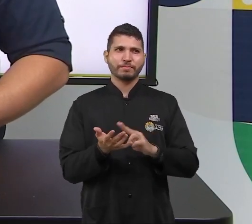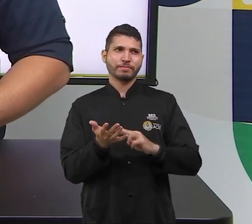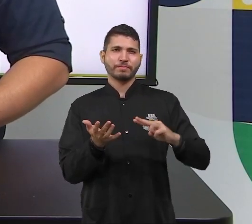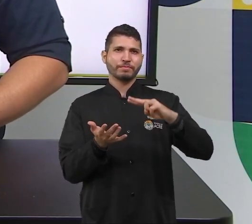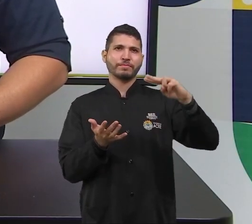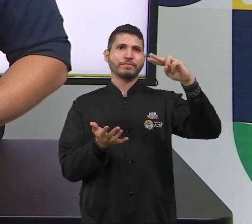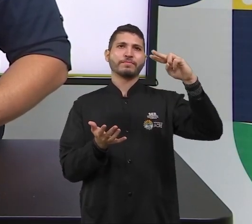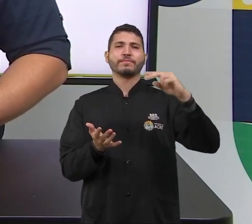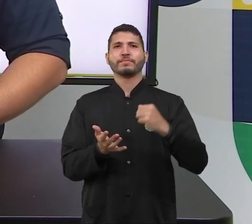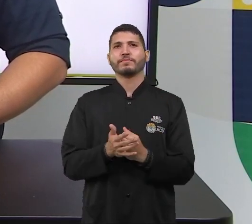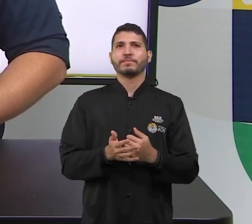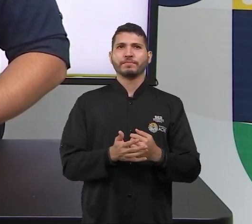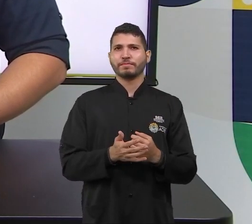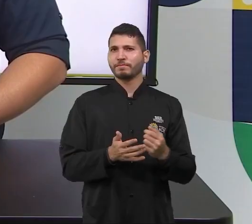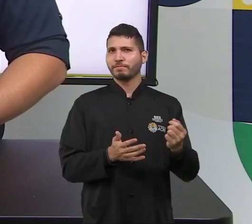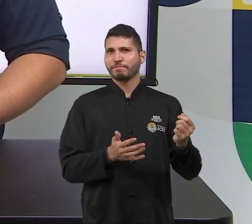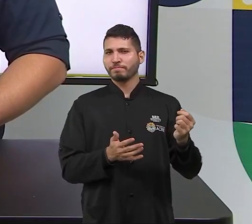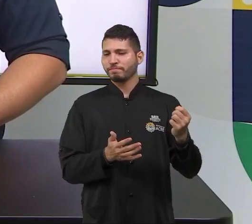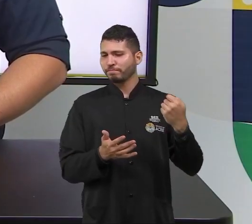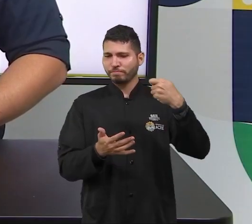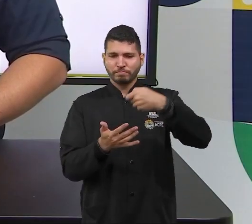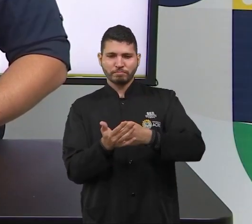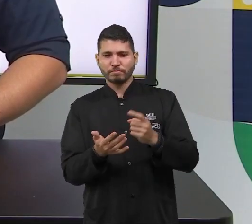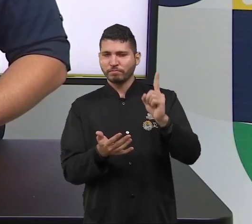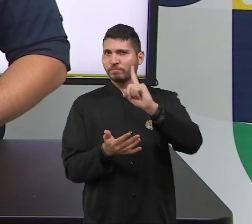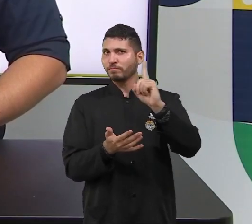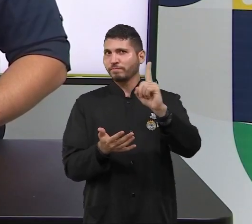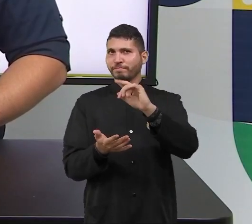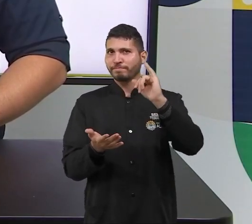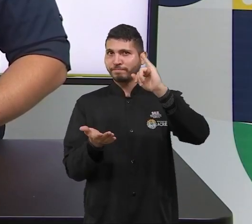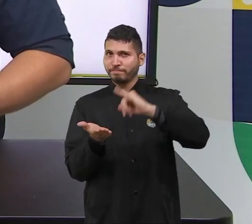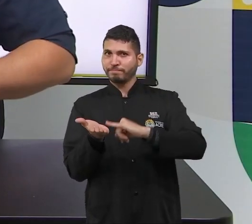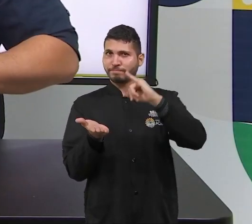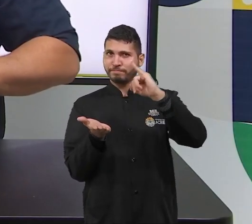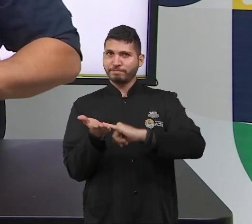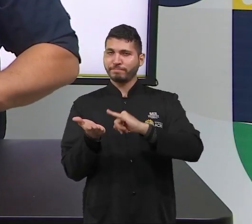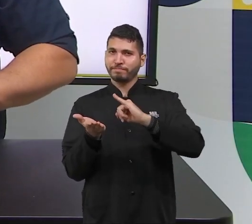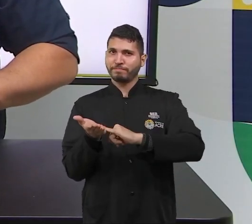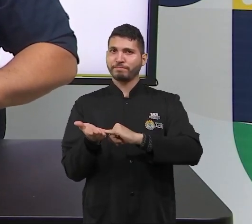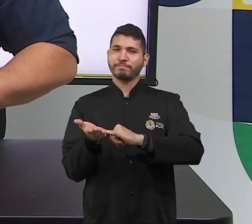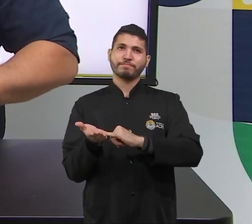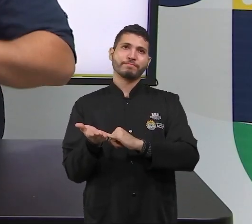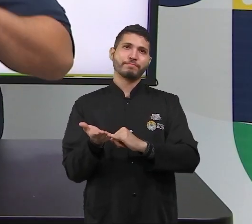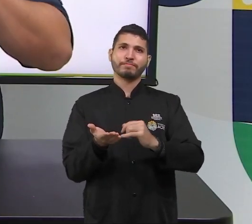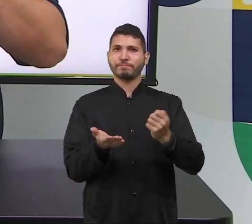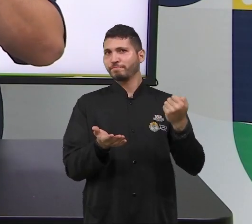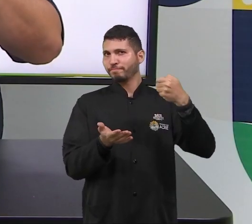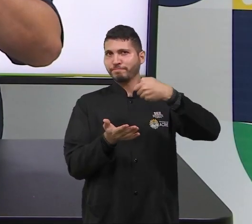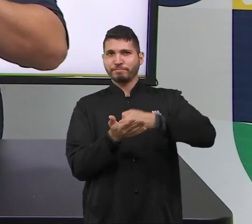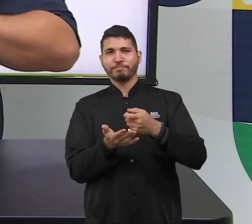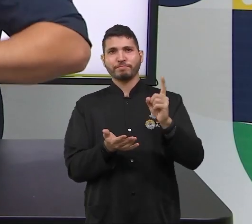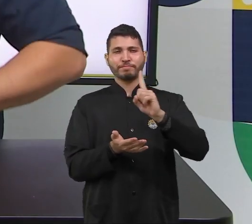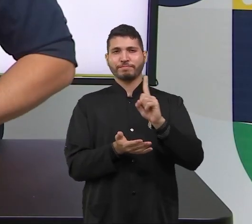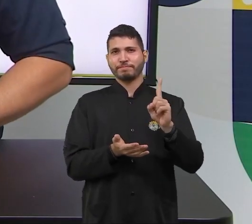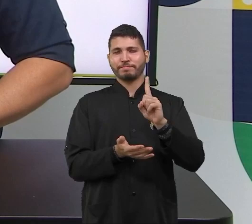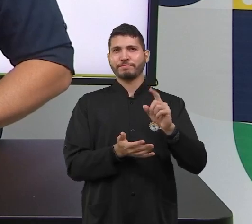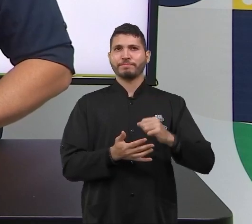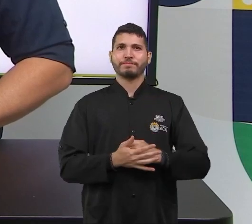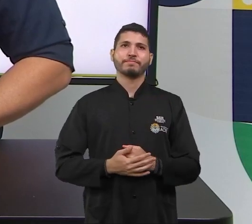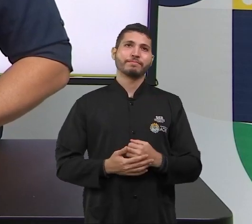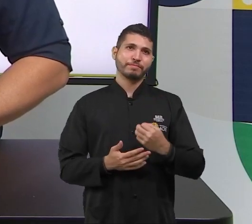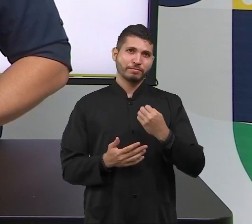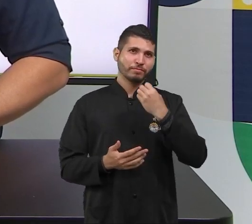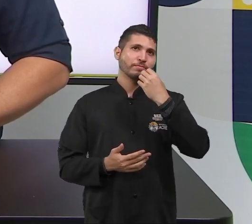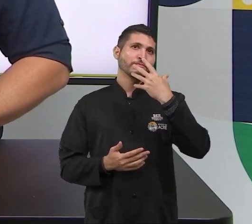etc. Então, para uma nobreza que estava falida, sem terras, isso também foi um bom